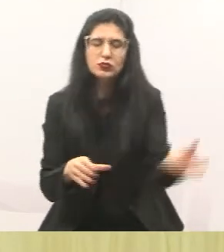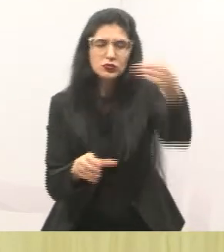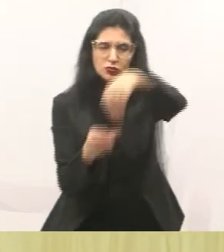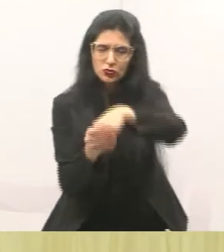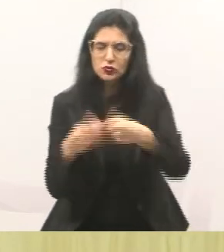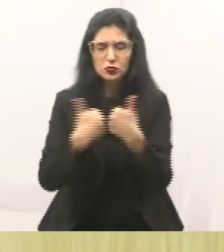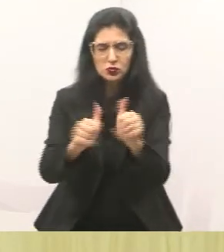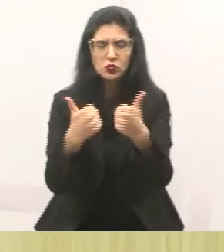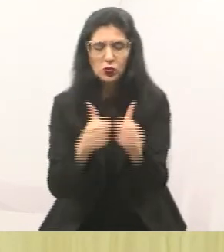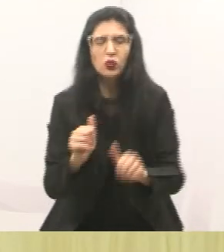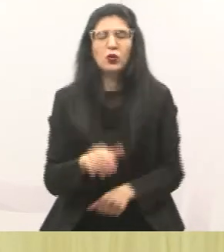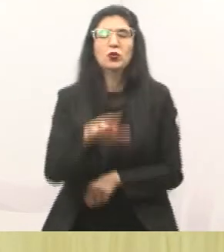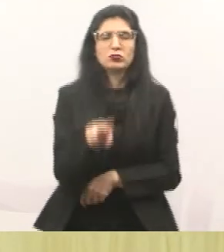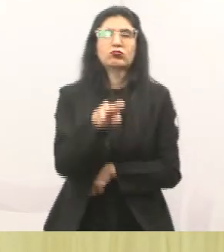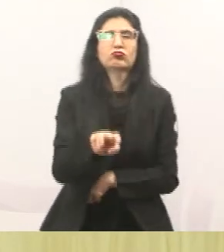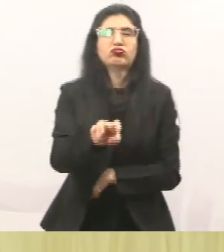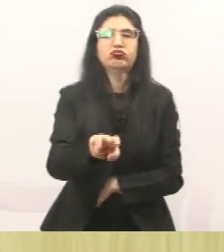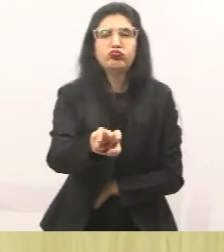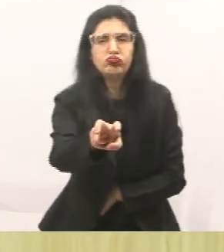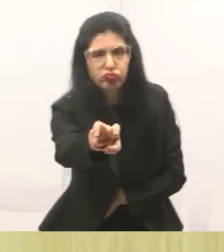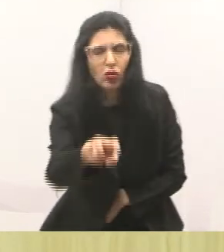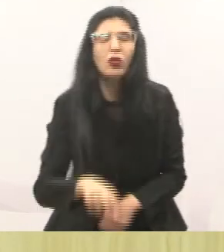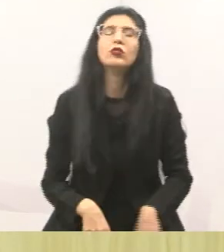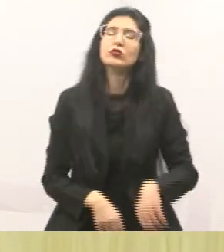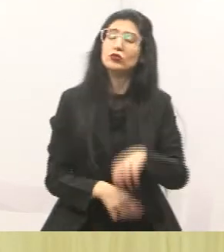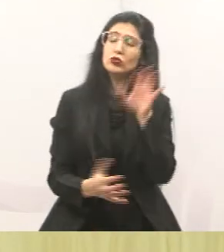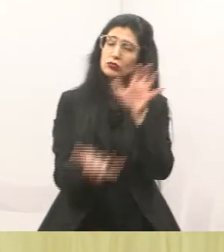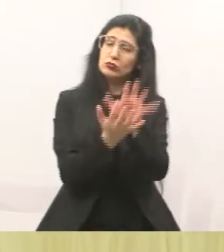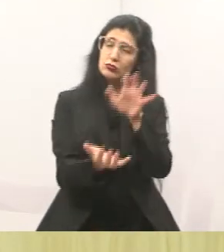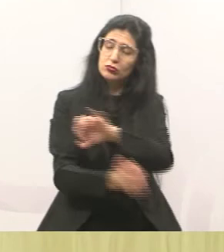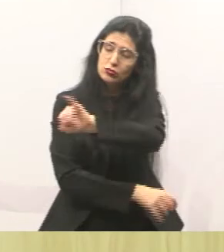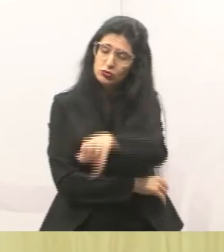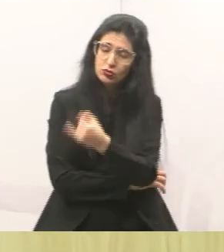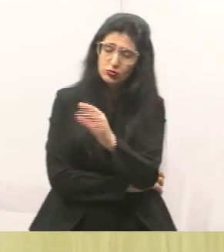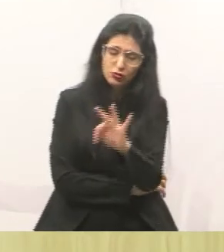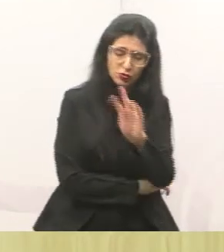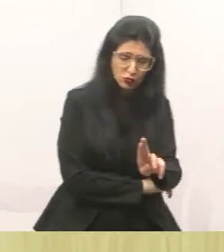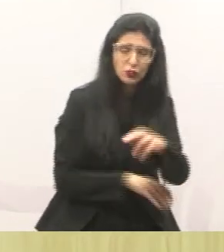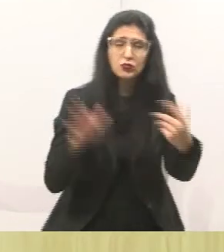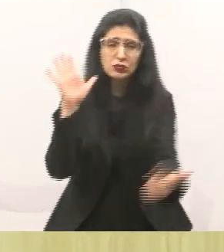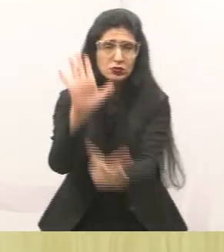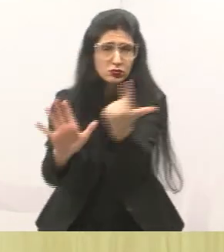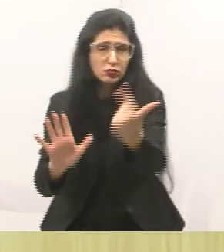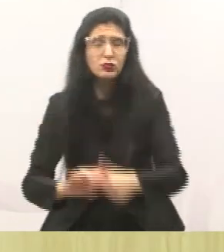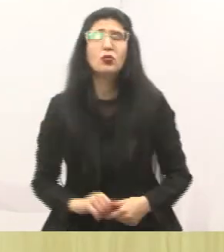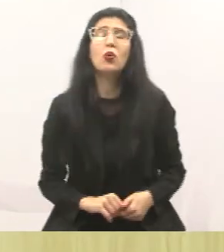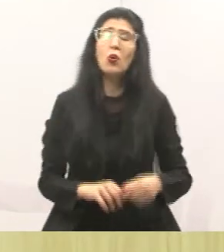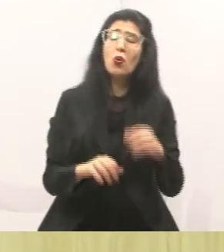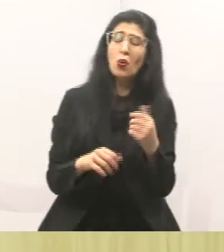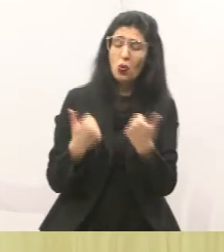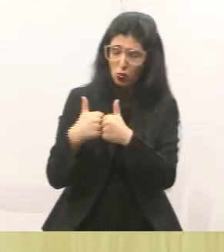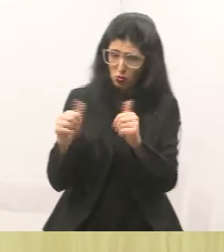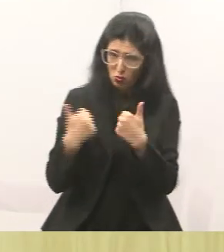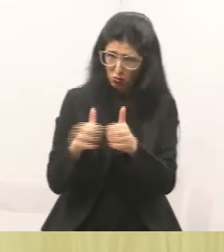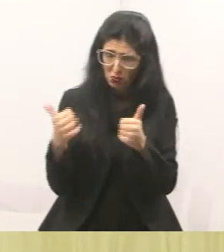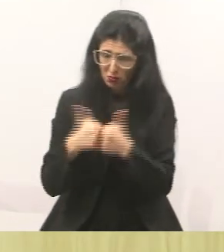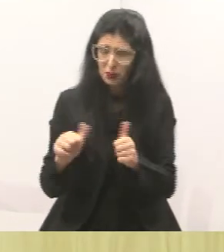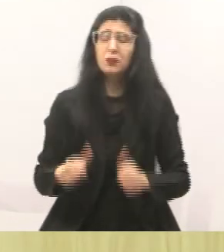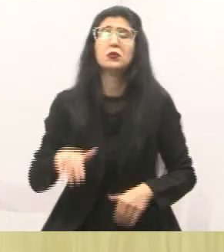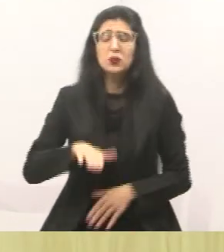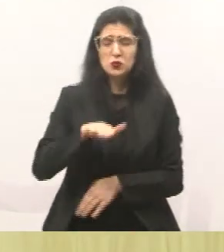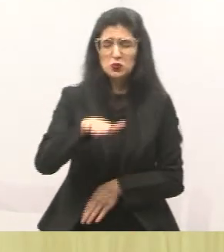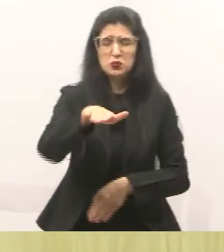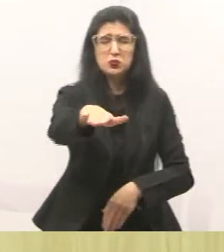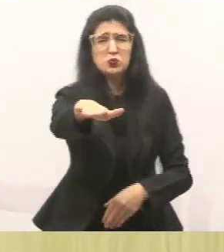público de passageiros prestado pela concessionária Jacareí Transporte Urbano? Segundo, os ônibus do transporte público estão trabalhando